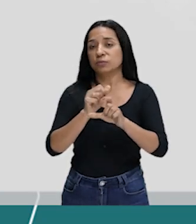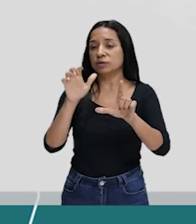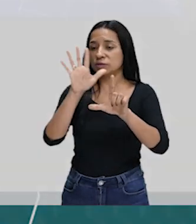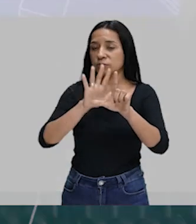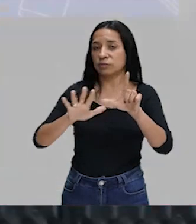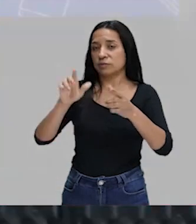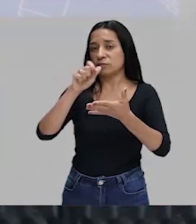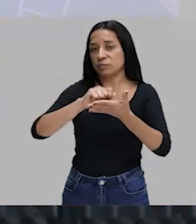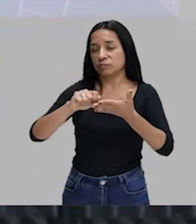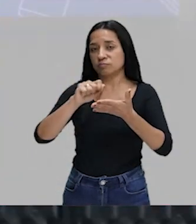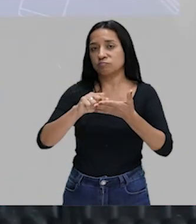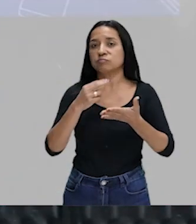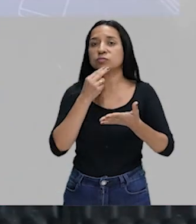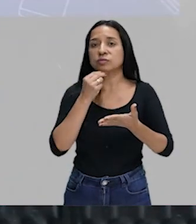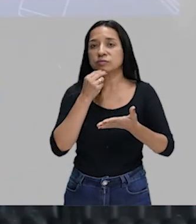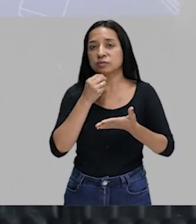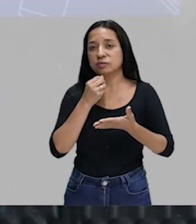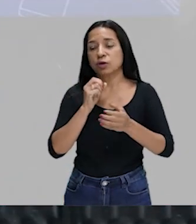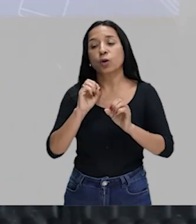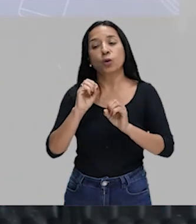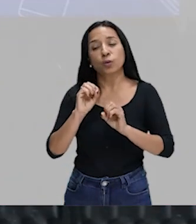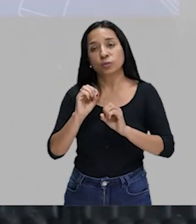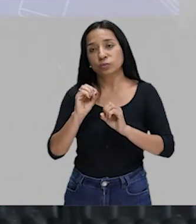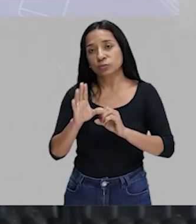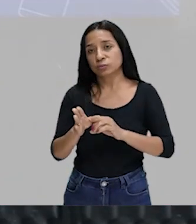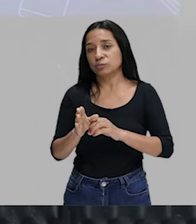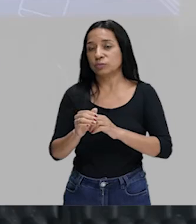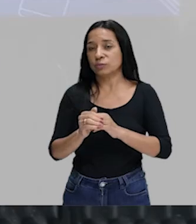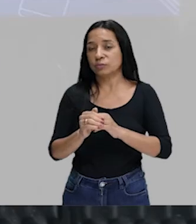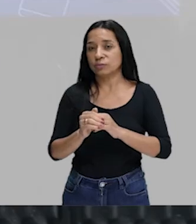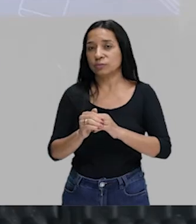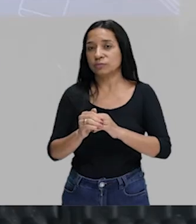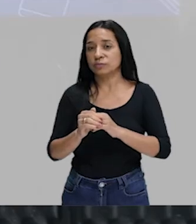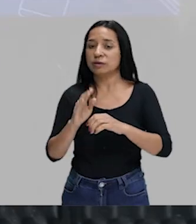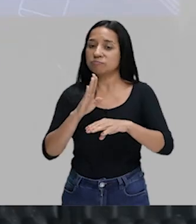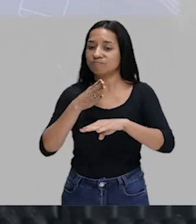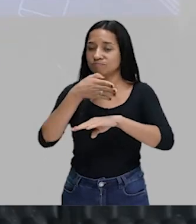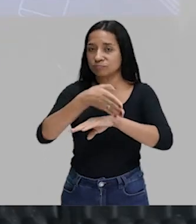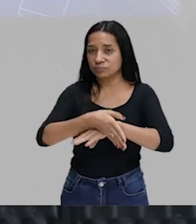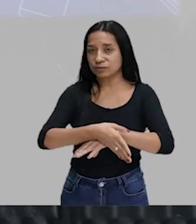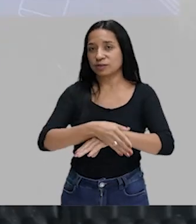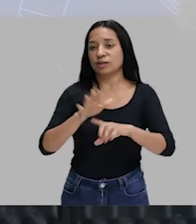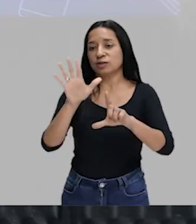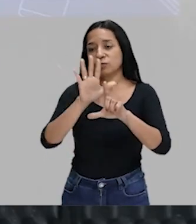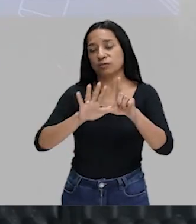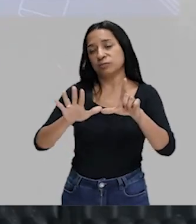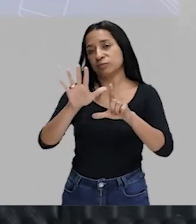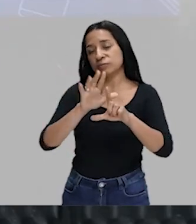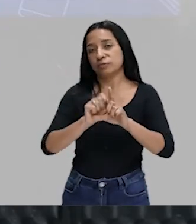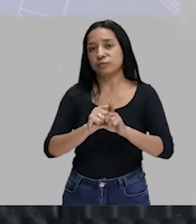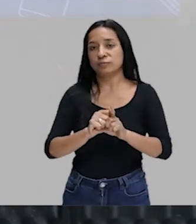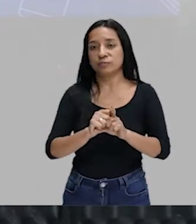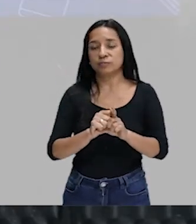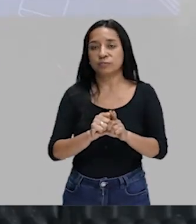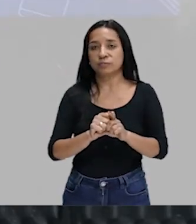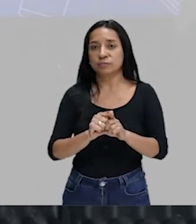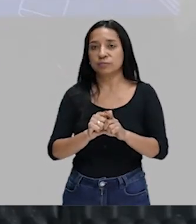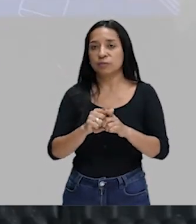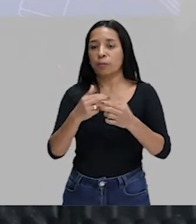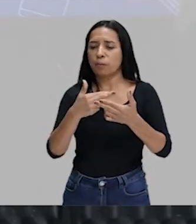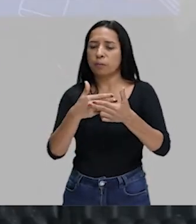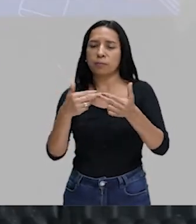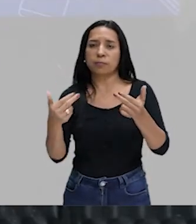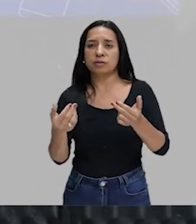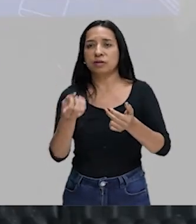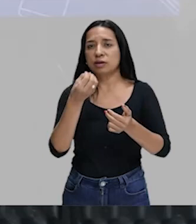né? Então basta acessar a plataforma, lá você vai encontrar essa aula e outras aulas. Tem muito material bom lá